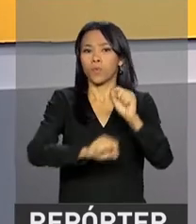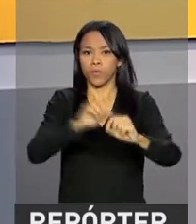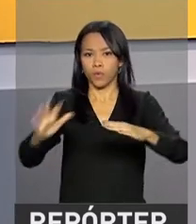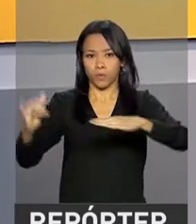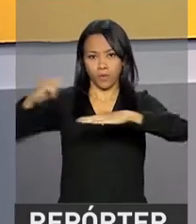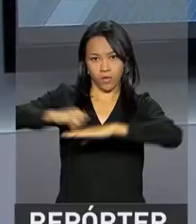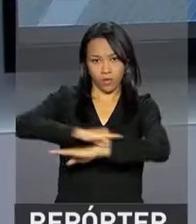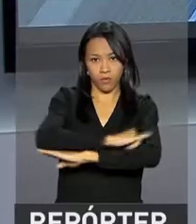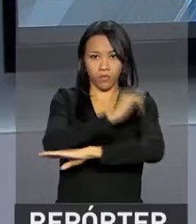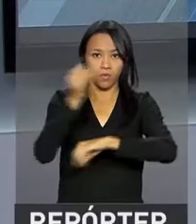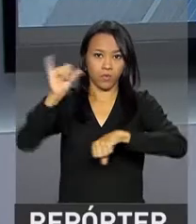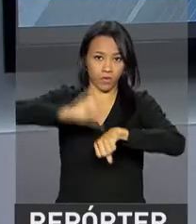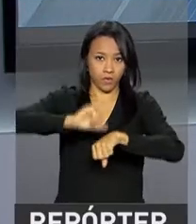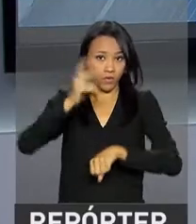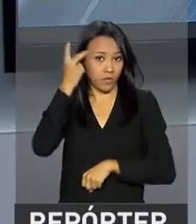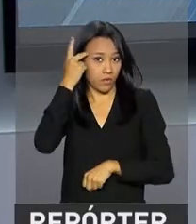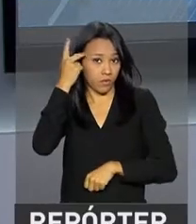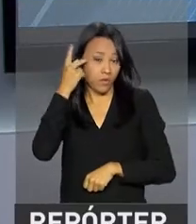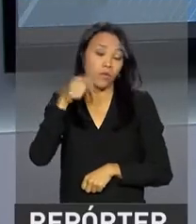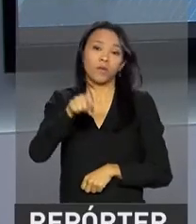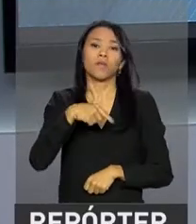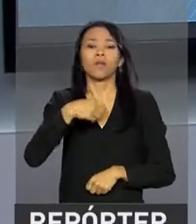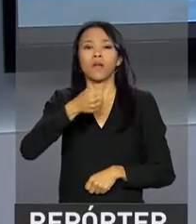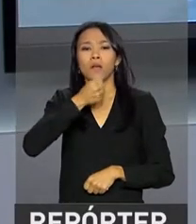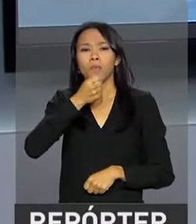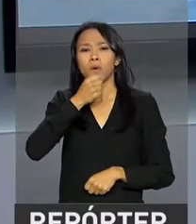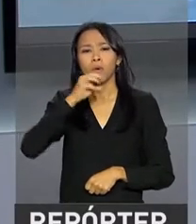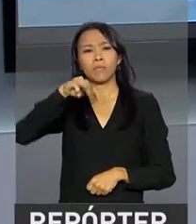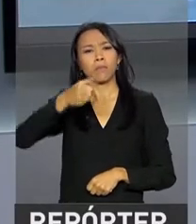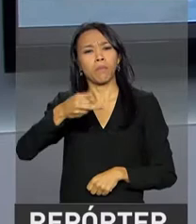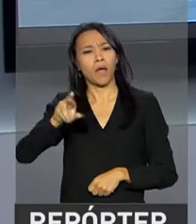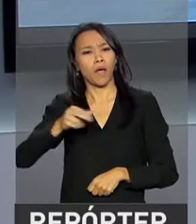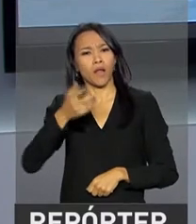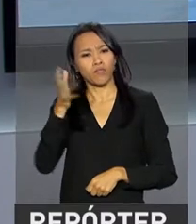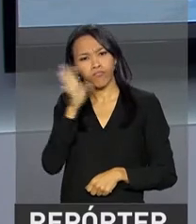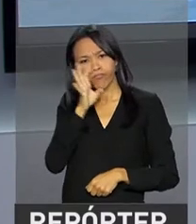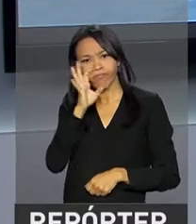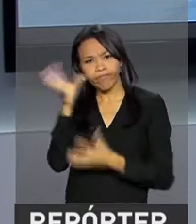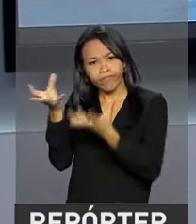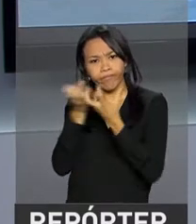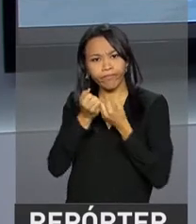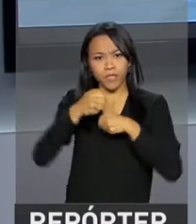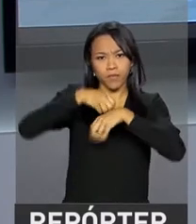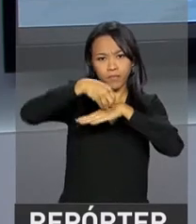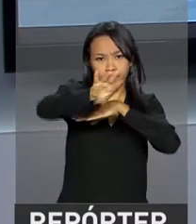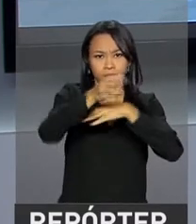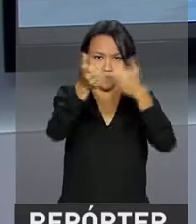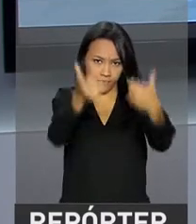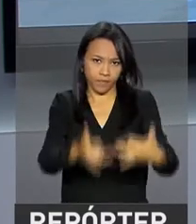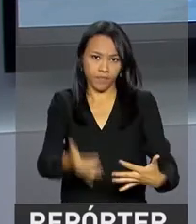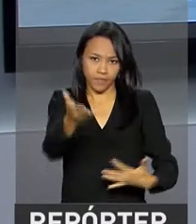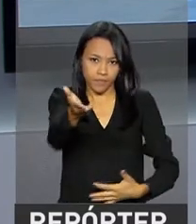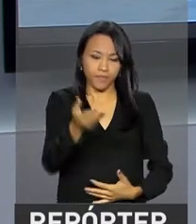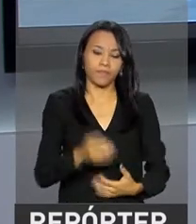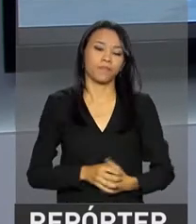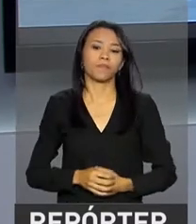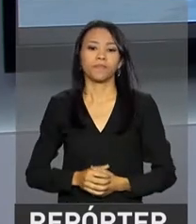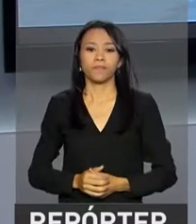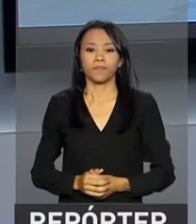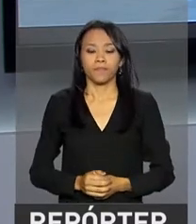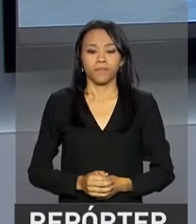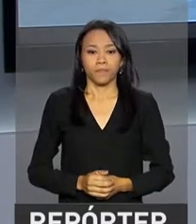paulo a repórter maria que no pi a companhia ou e teses informações é com você mara